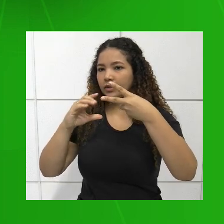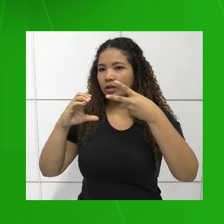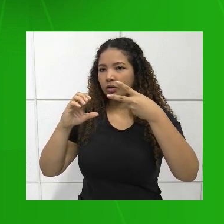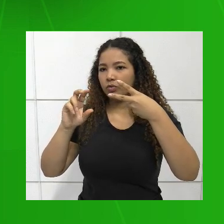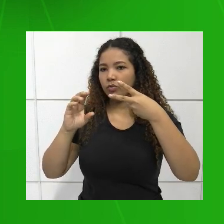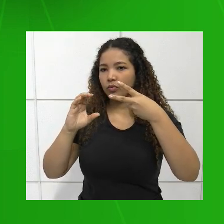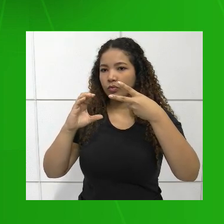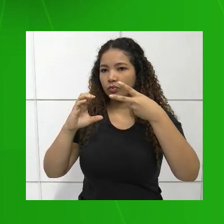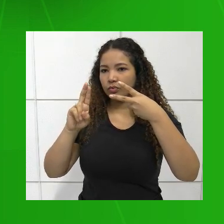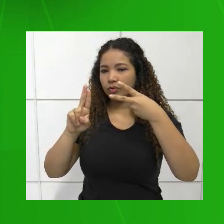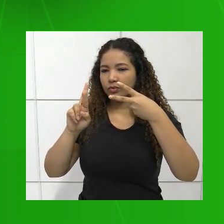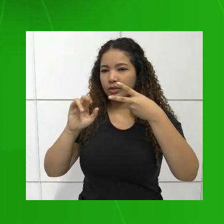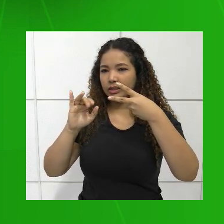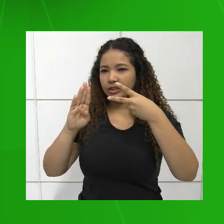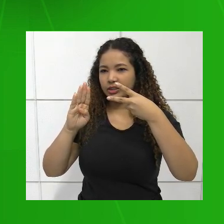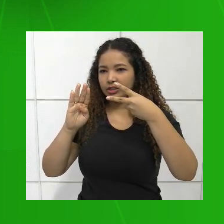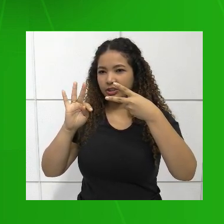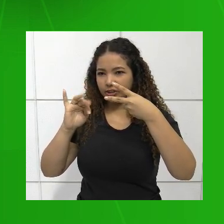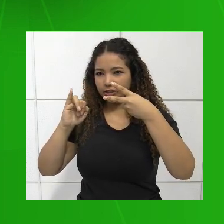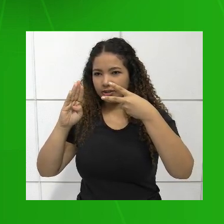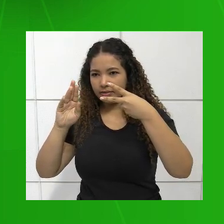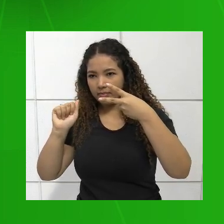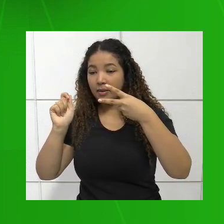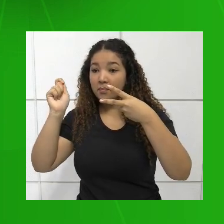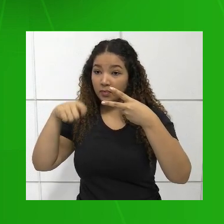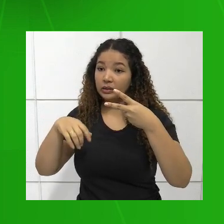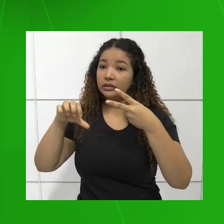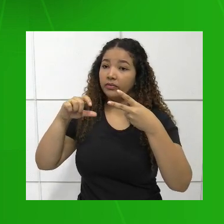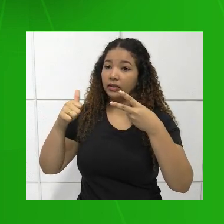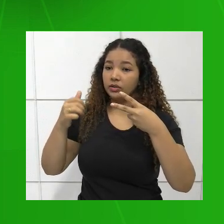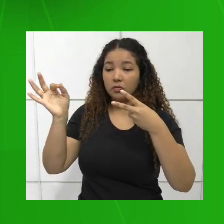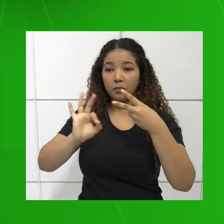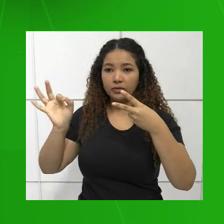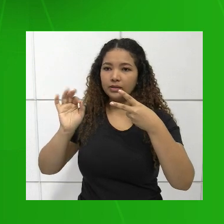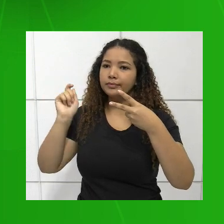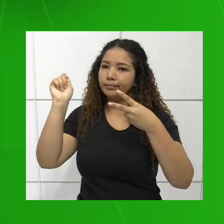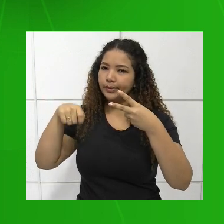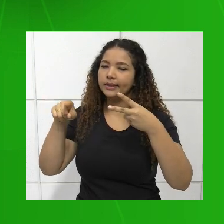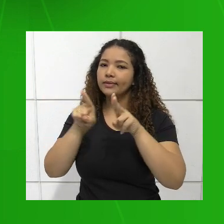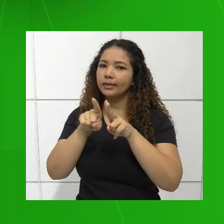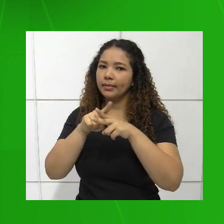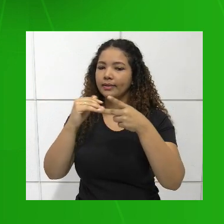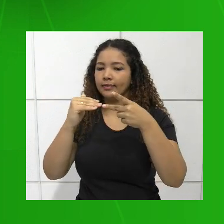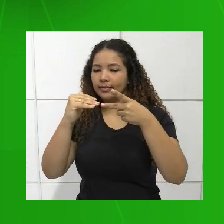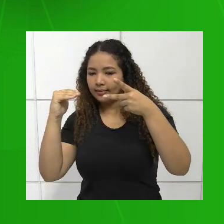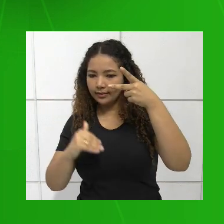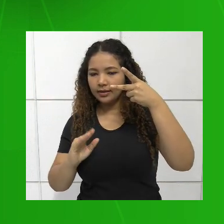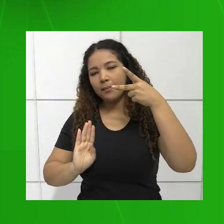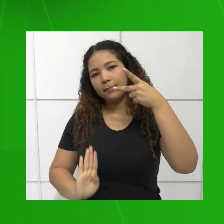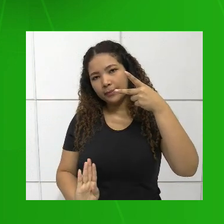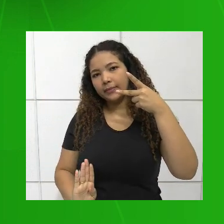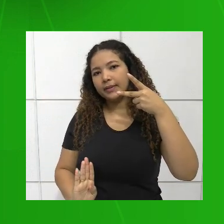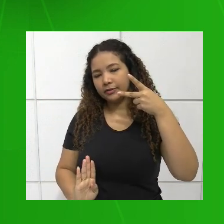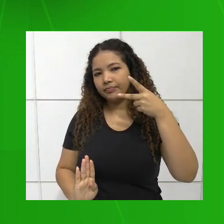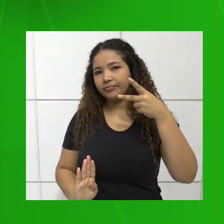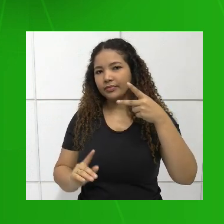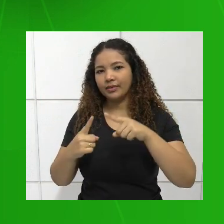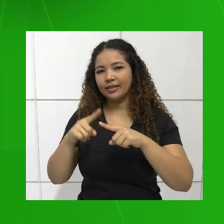de chances de cair. Hoje, esses dois times são os que têm mais dificuldades nos jogos no Campeonato Brasileiro da